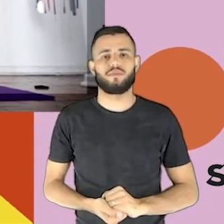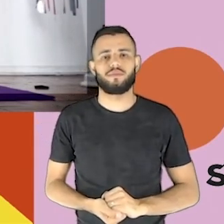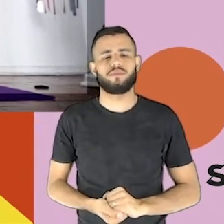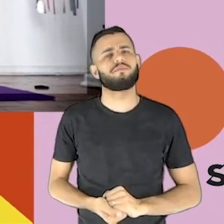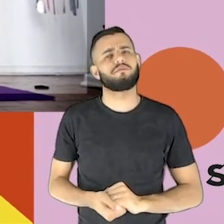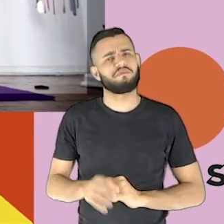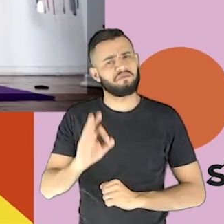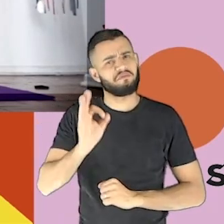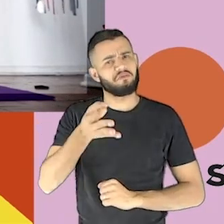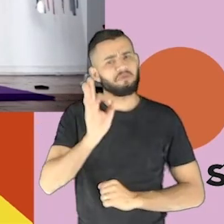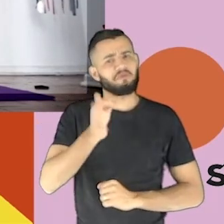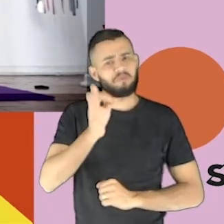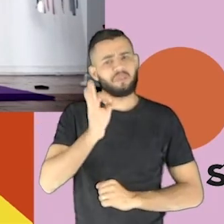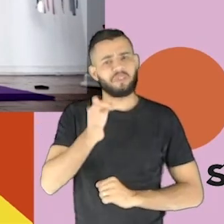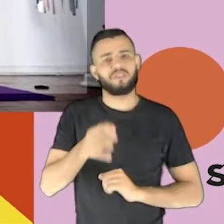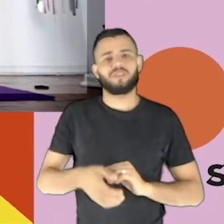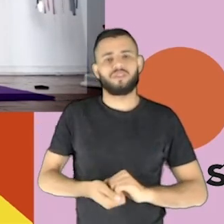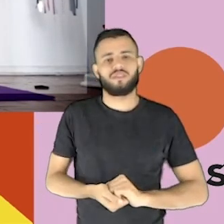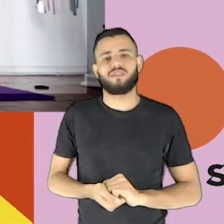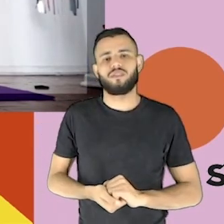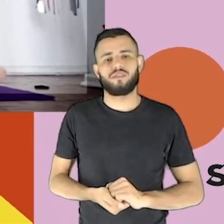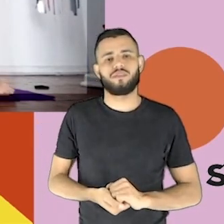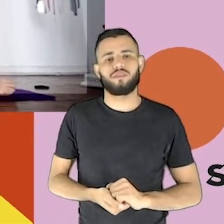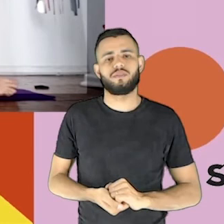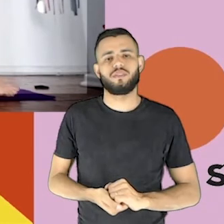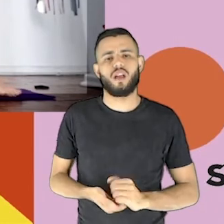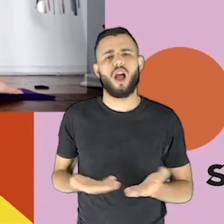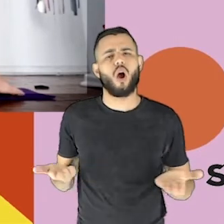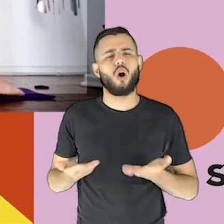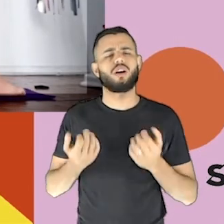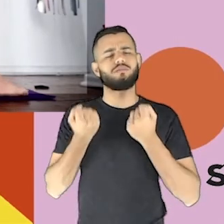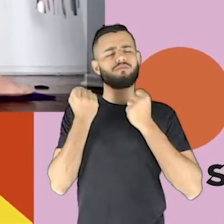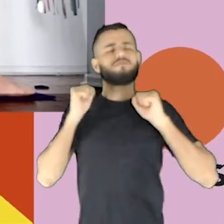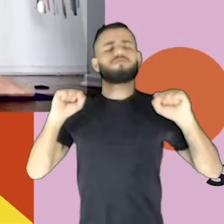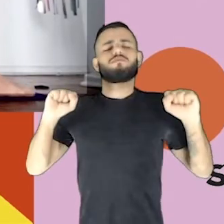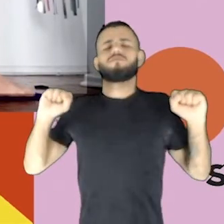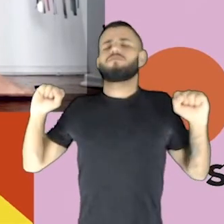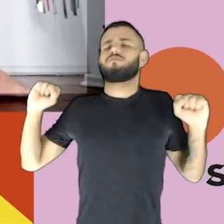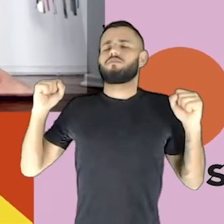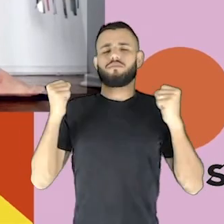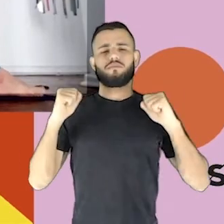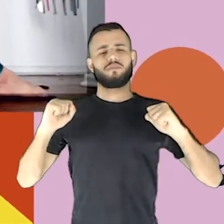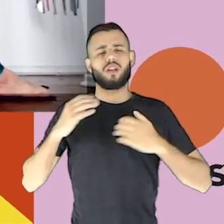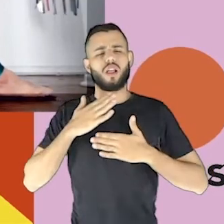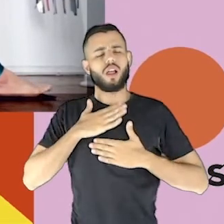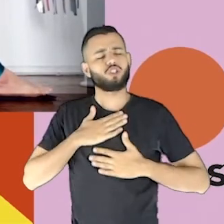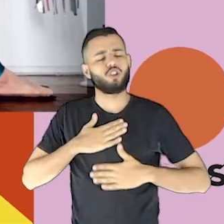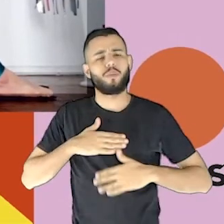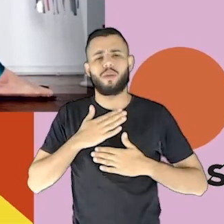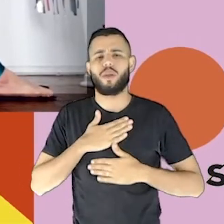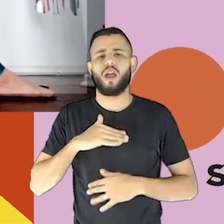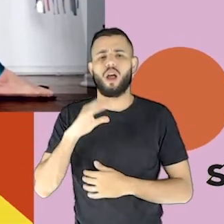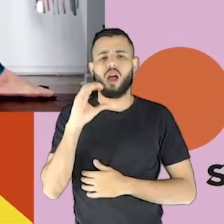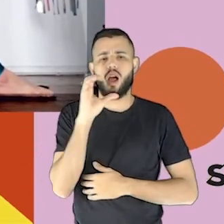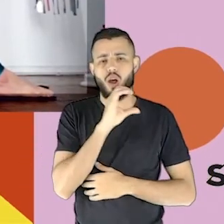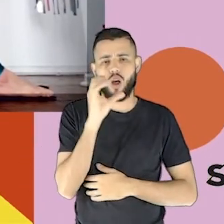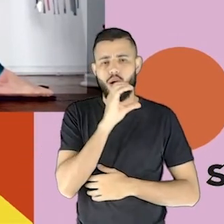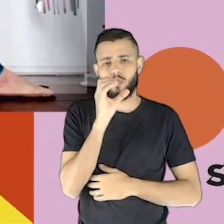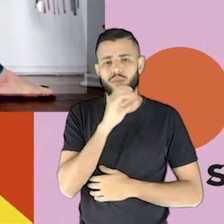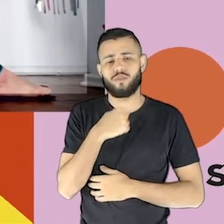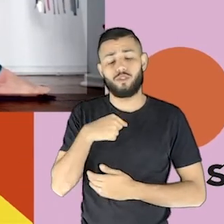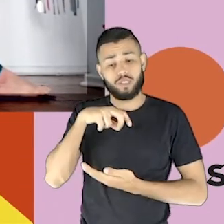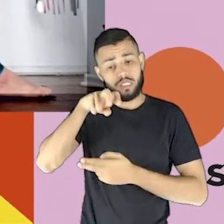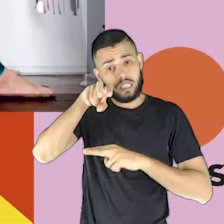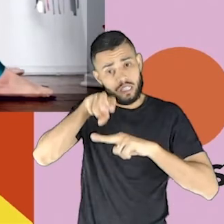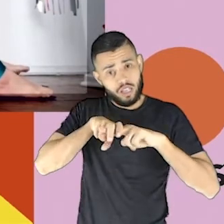Muito bem. Se estica aí um pouquinho, vou fazer um relaxamento rápido. Eu vou sentar para fazer esse